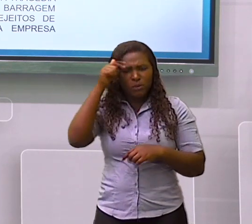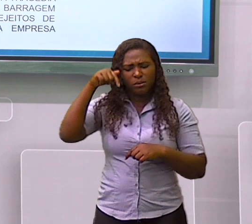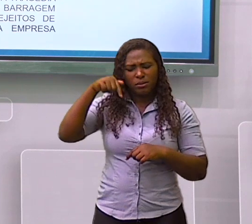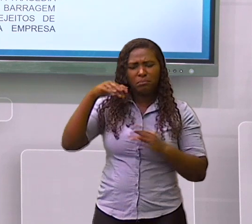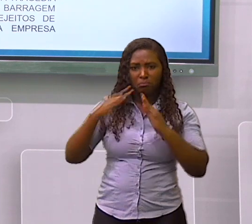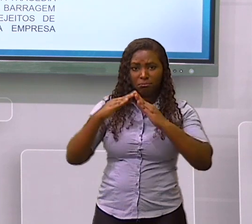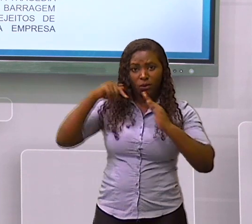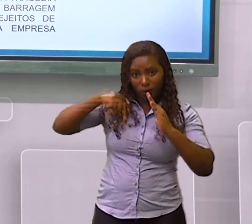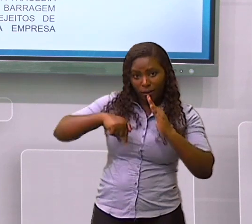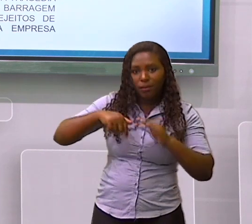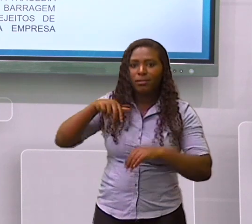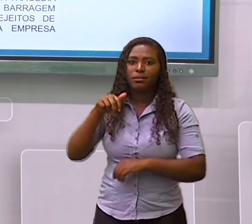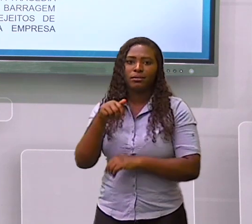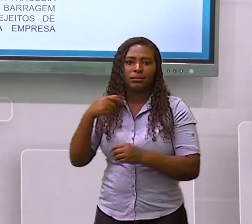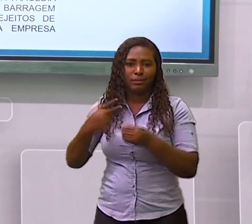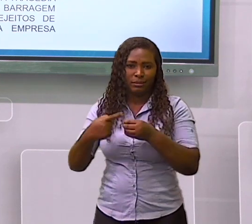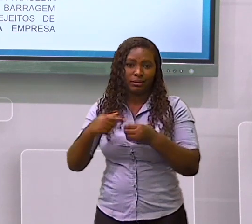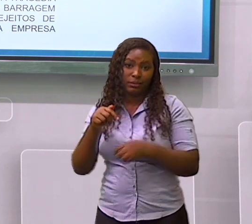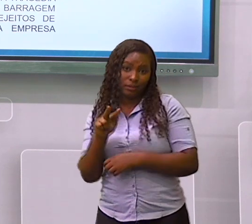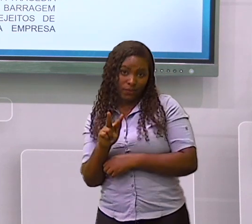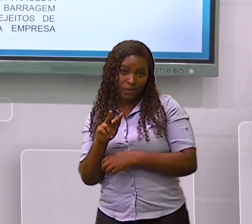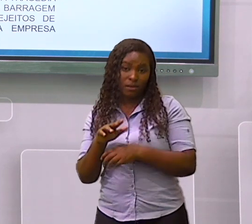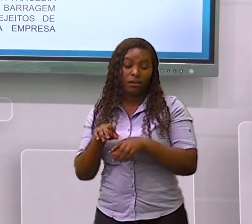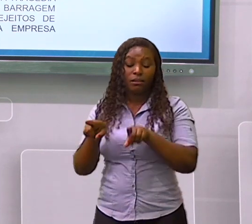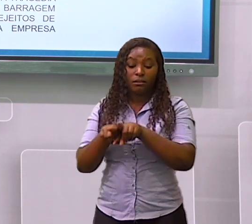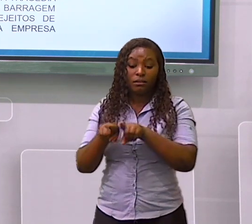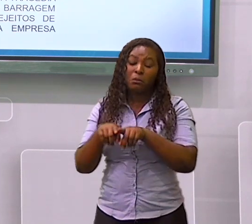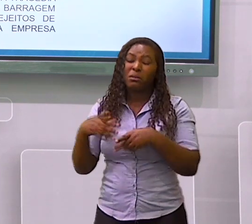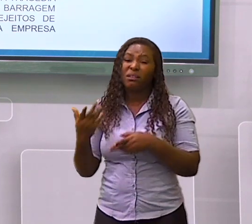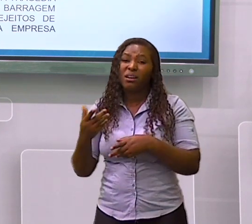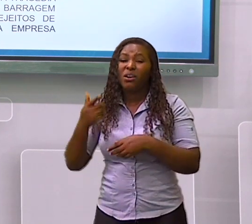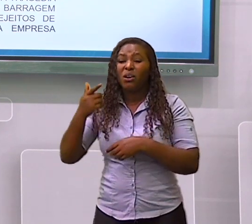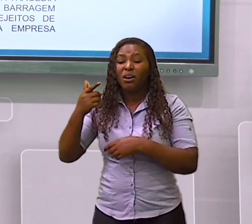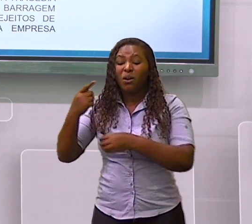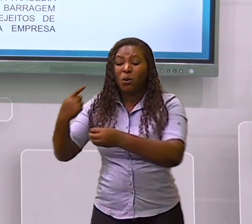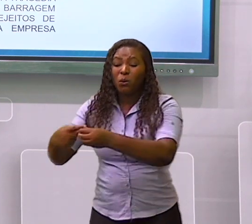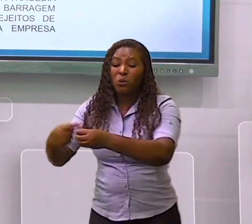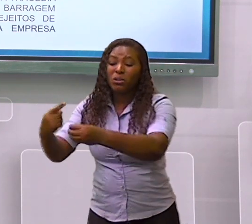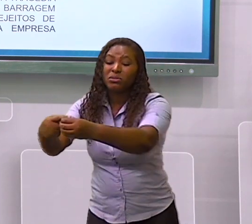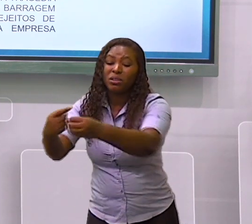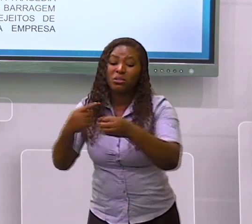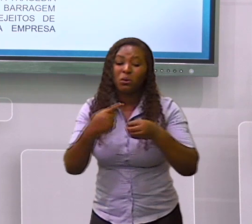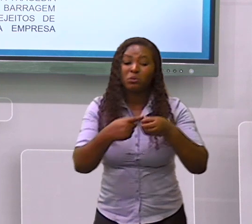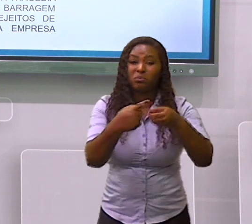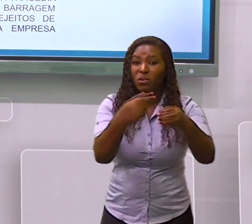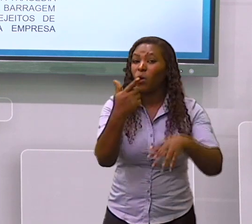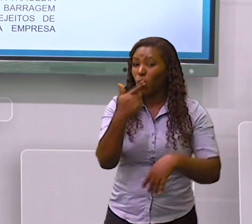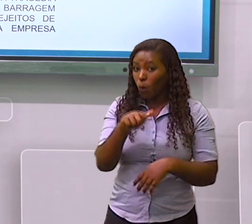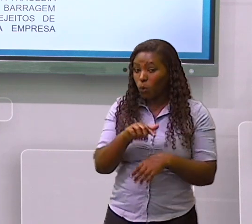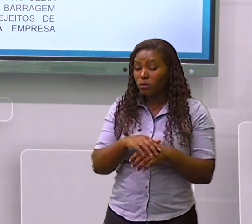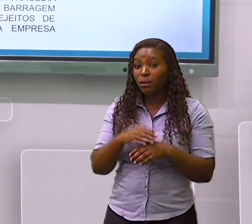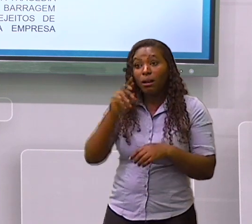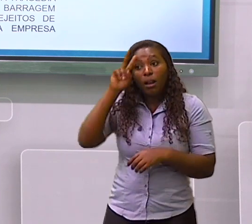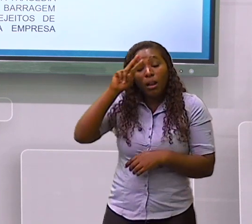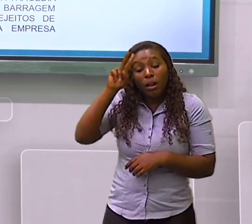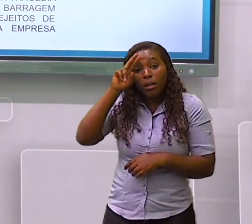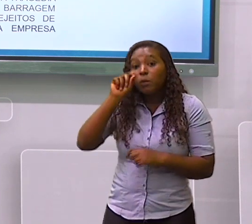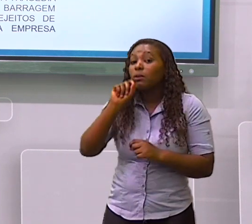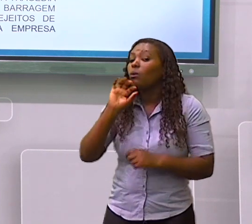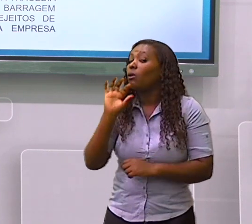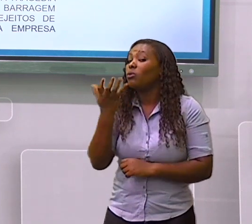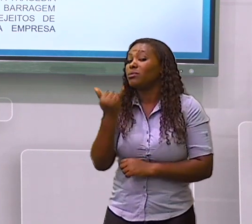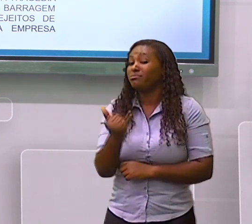cidades ribeirinhas, lembram desta situação, não é isso? Então, em 5 de novembro